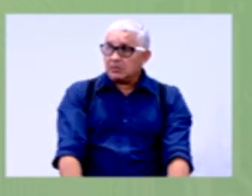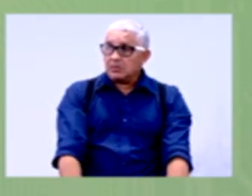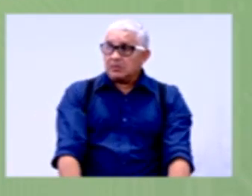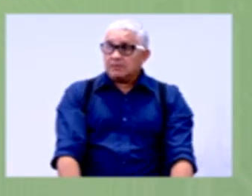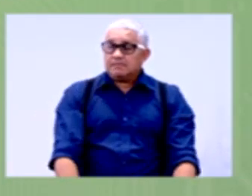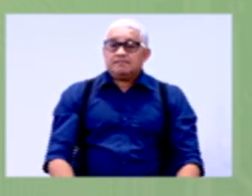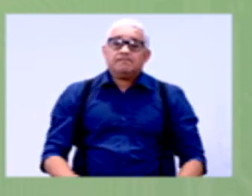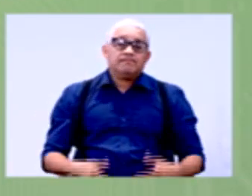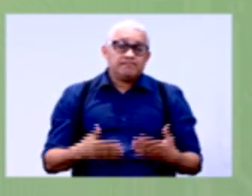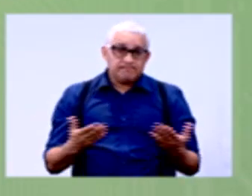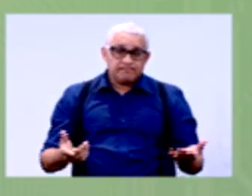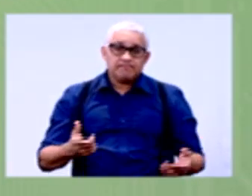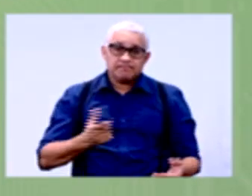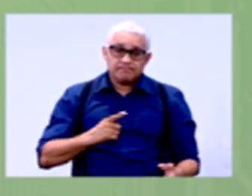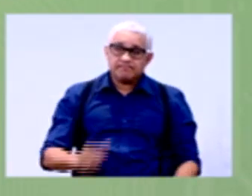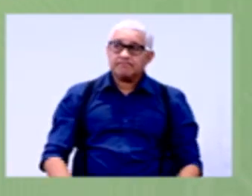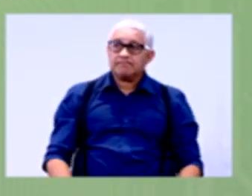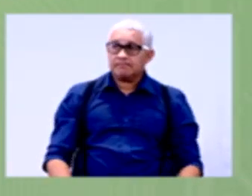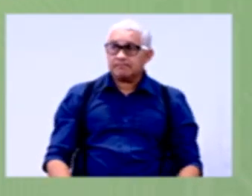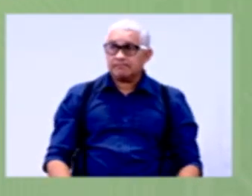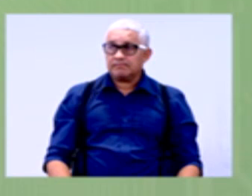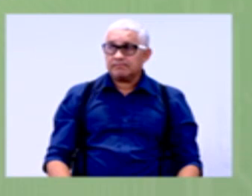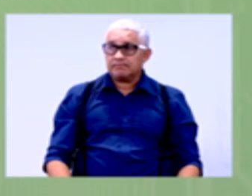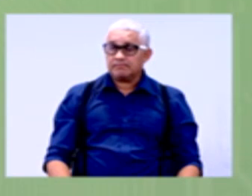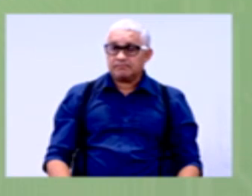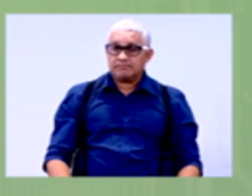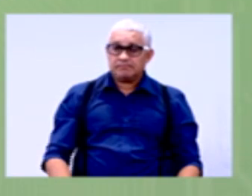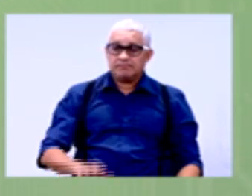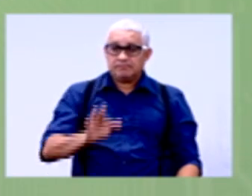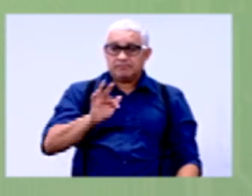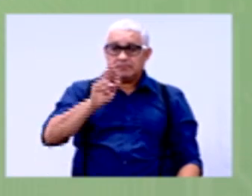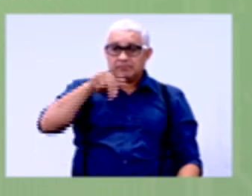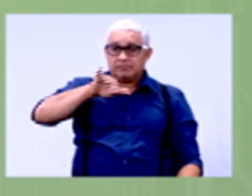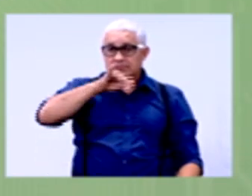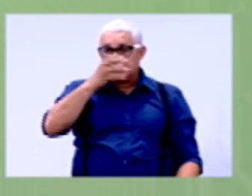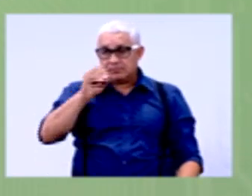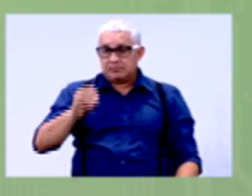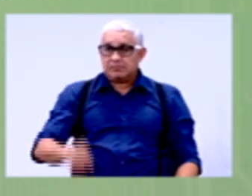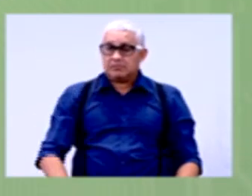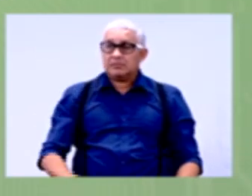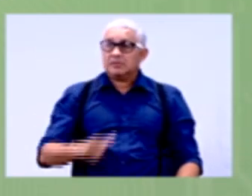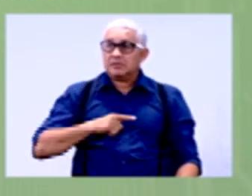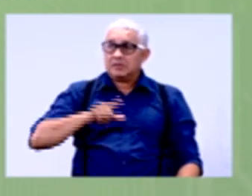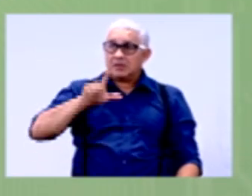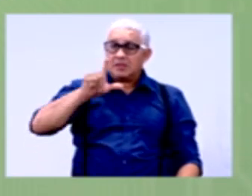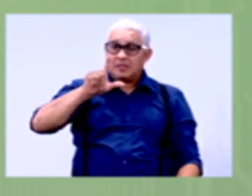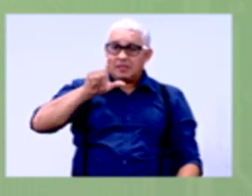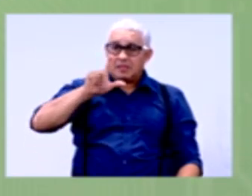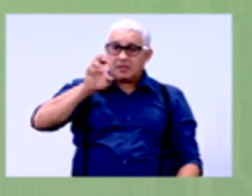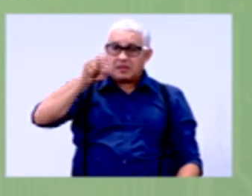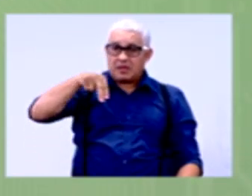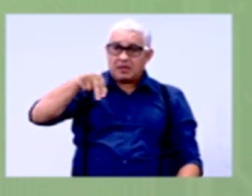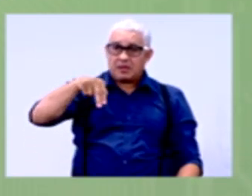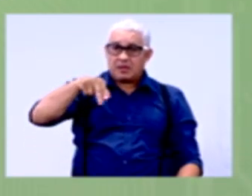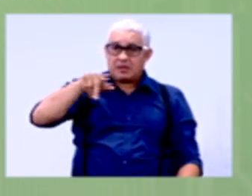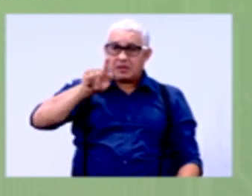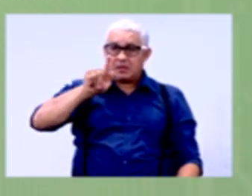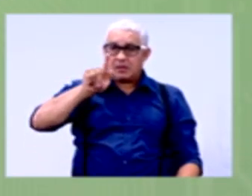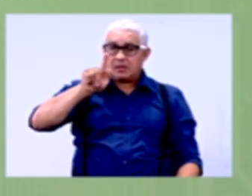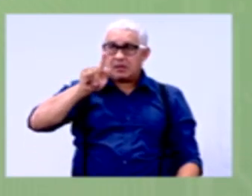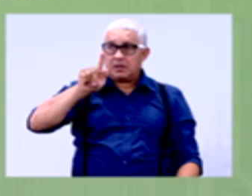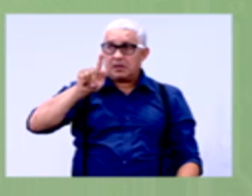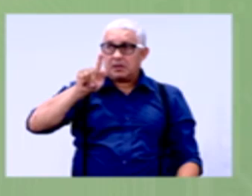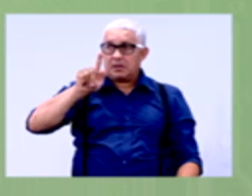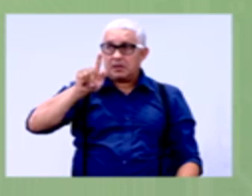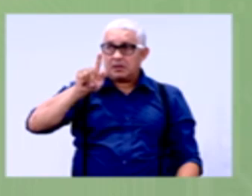Bom, existem mais funções interessantes aqui, né, utilizando o armazenamento local de informações